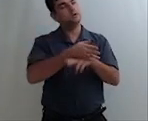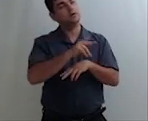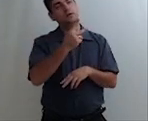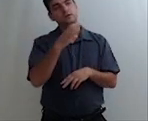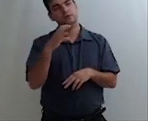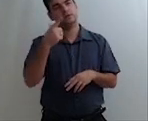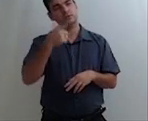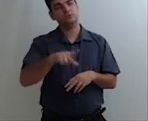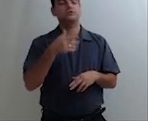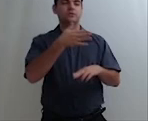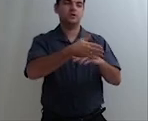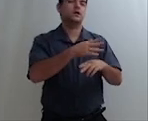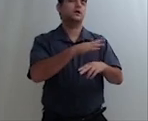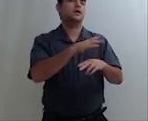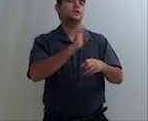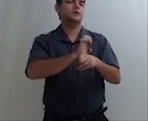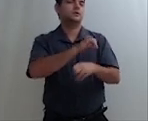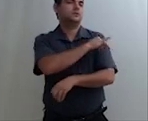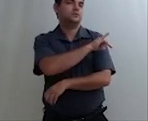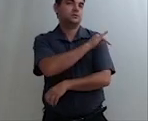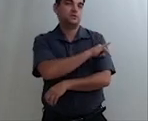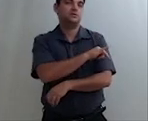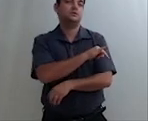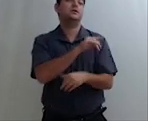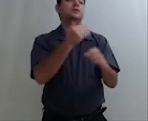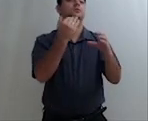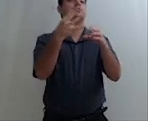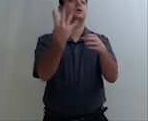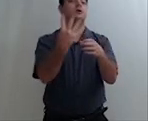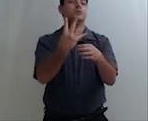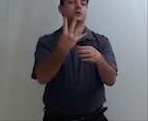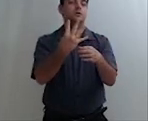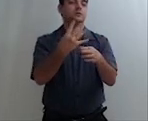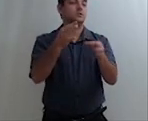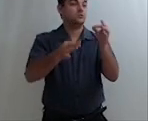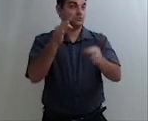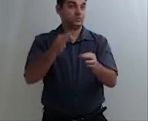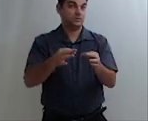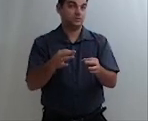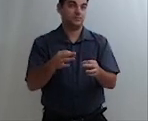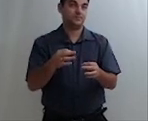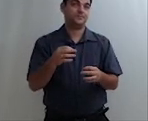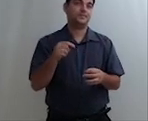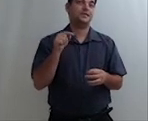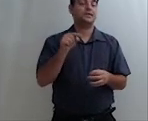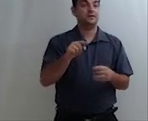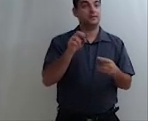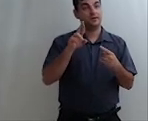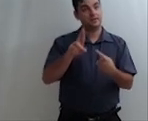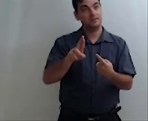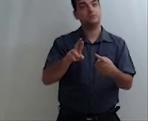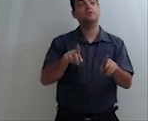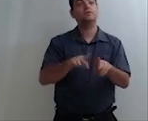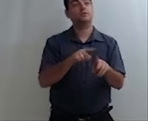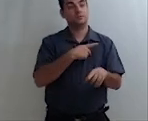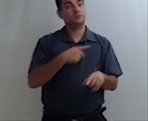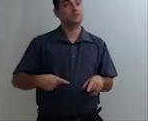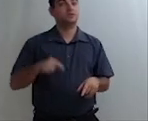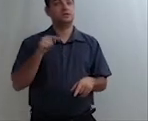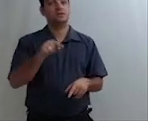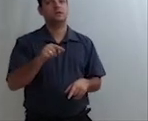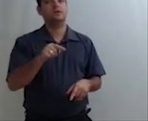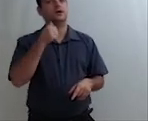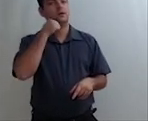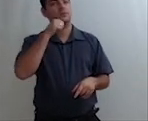Justiça do Estado do Rio de Janeiro e foi distribuído a oitava Câmara criminal tendo como relatora e presente autoridade coatora A